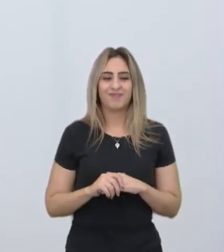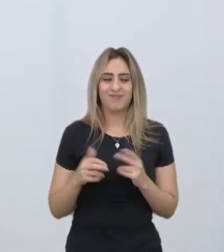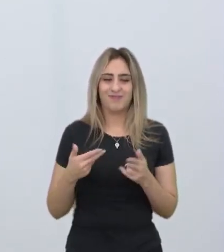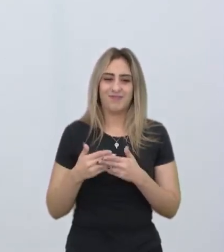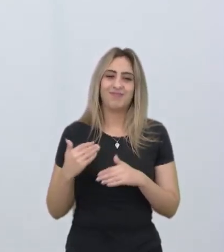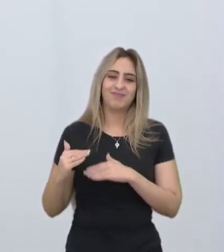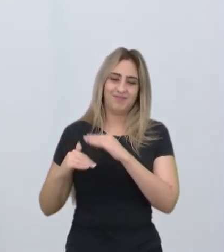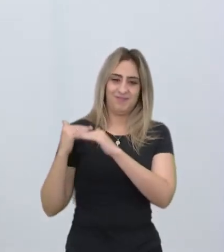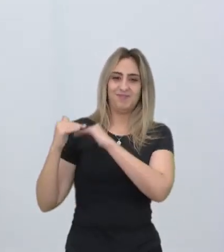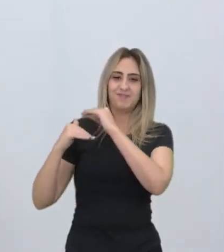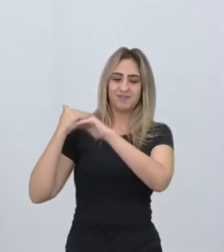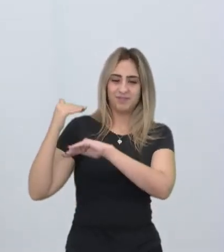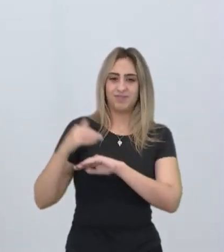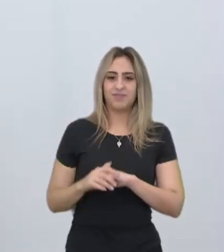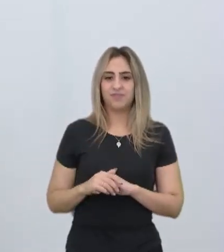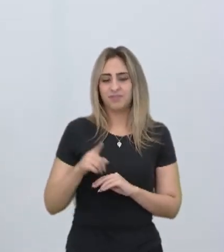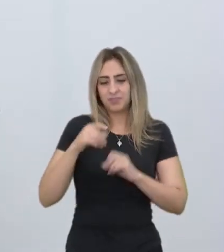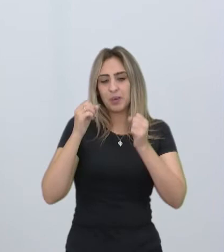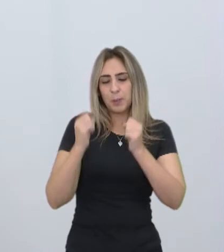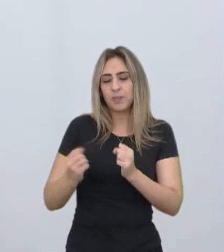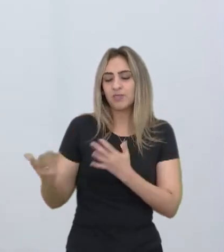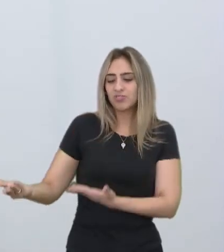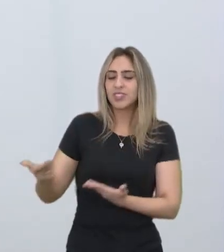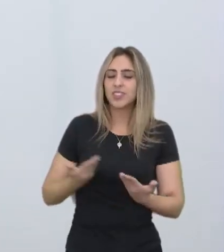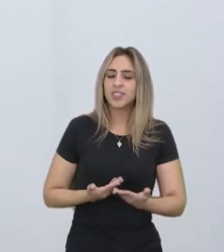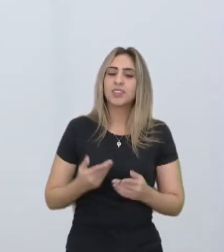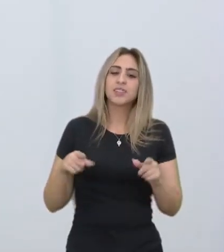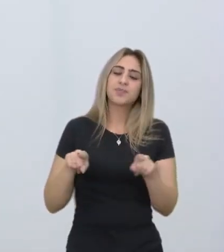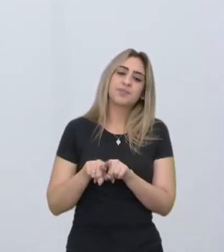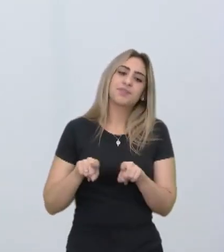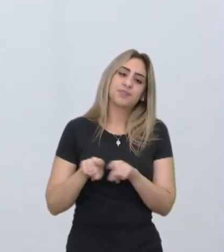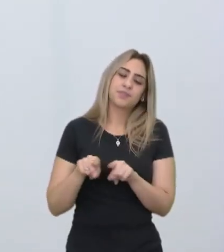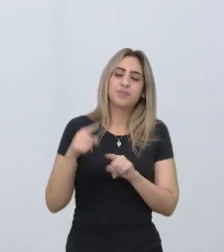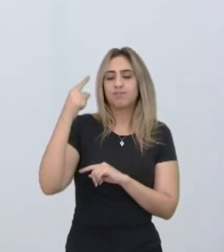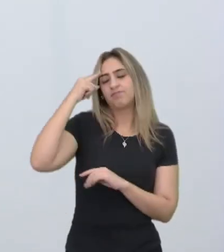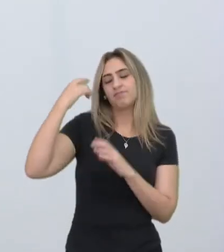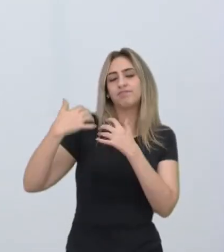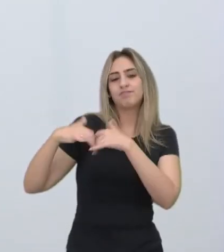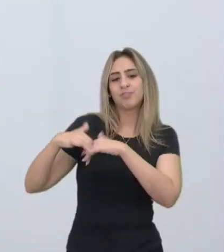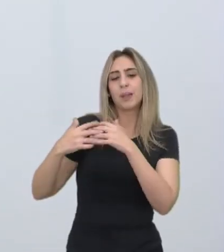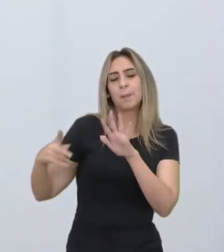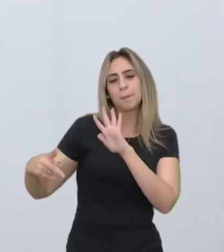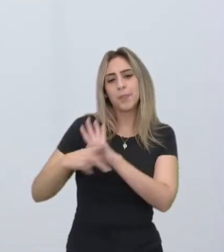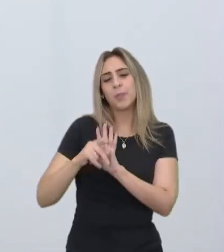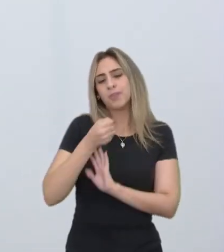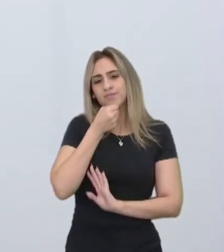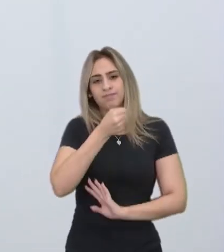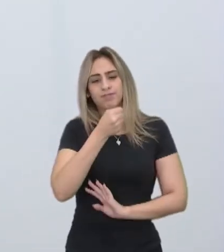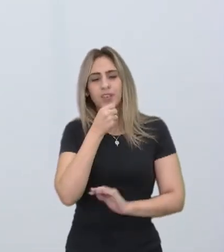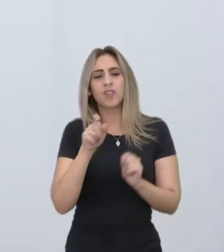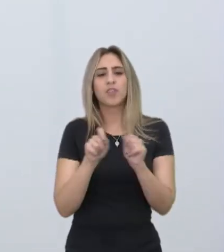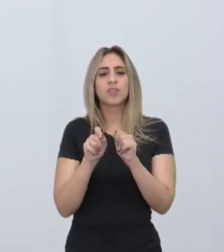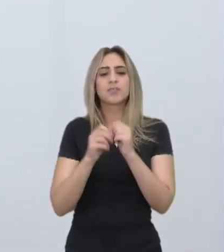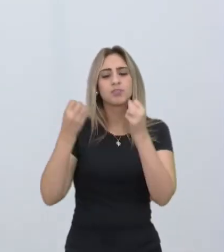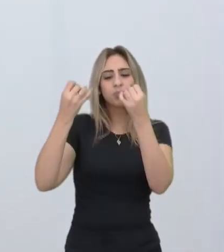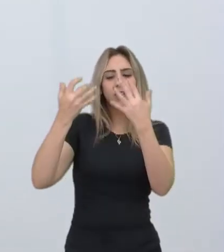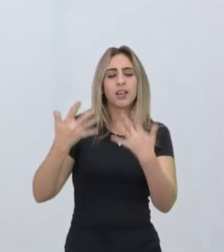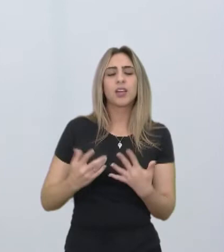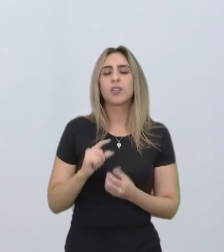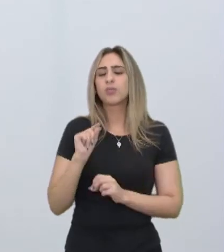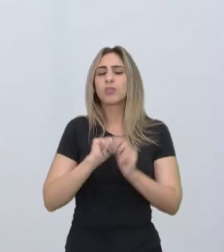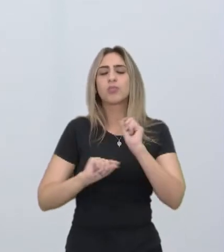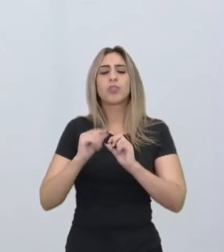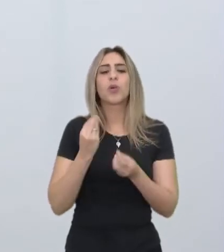população, e o que isso pode trazer, e também já tentando na própria reportagem falando um pouquinho também